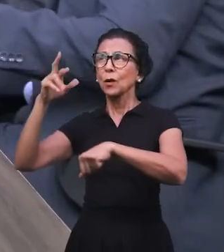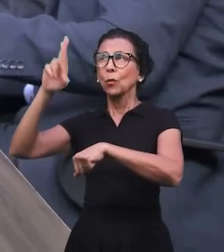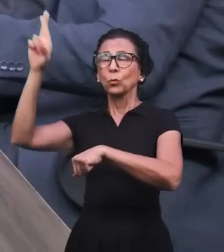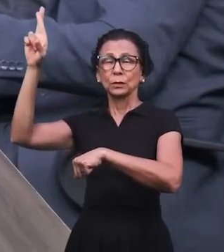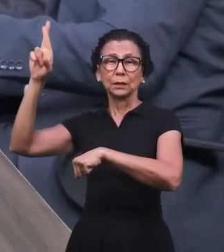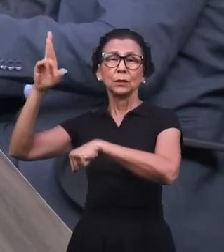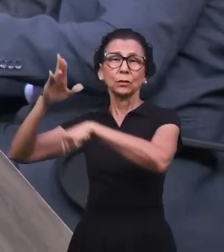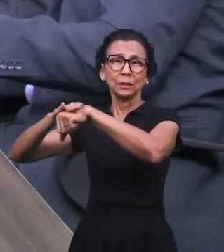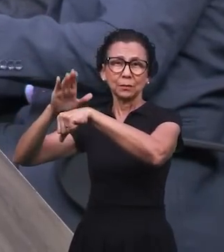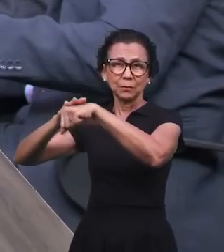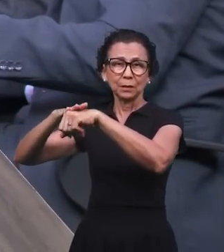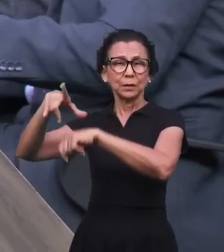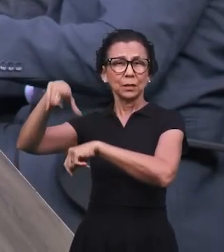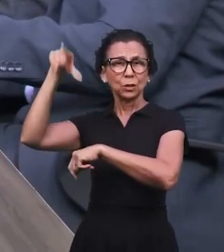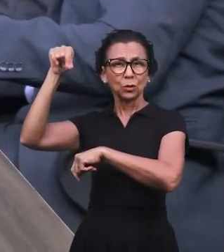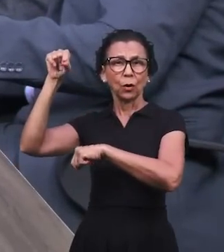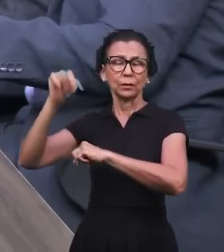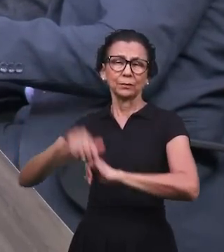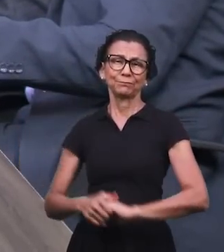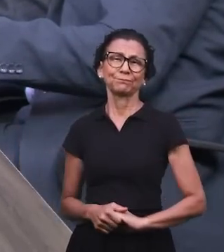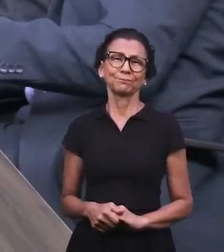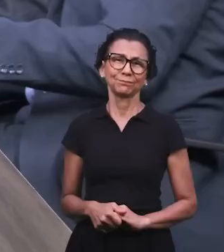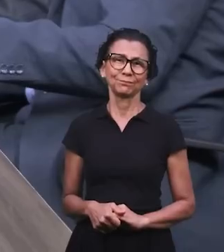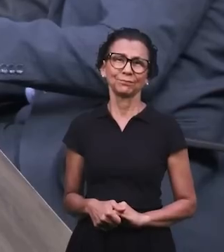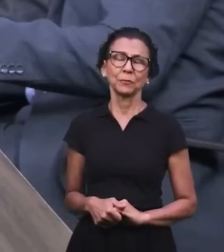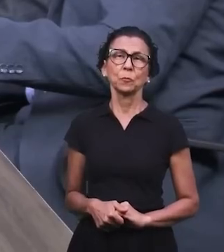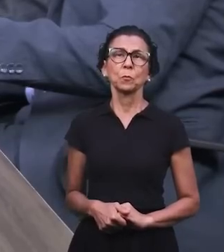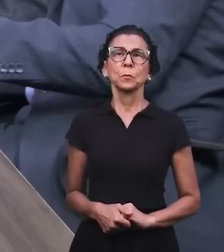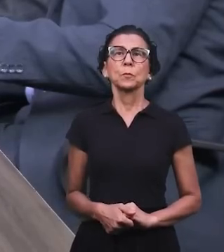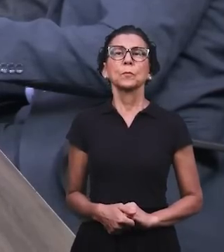que a palavra de Deus ela vai trazer alguns tipos,